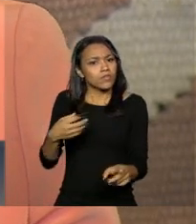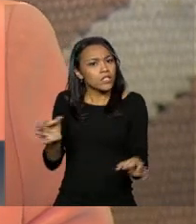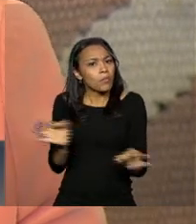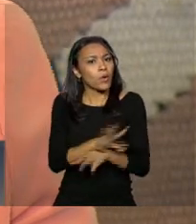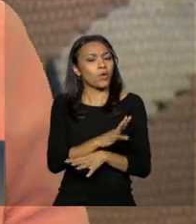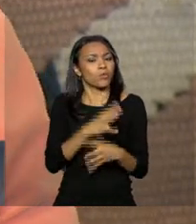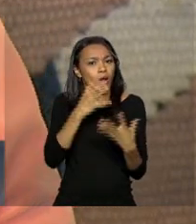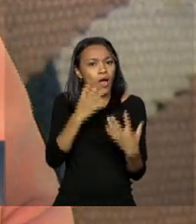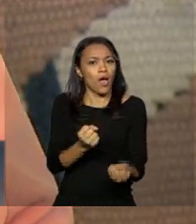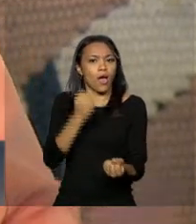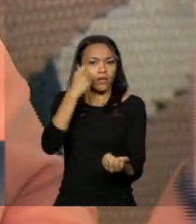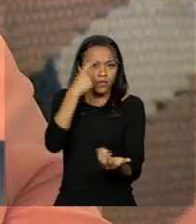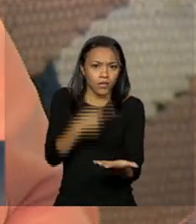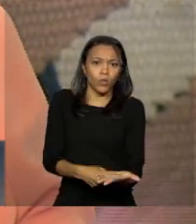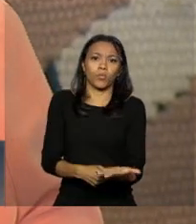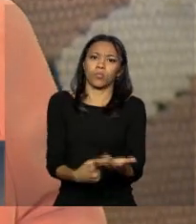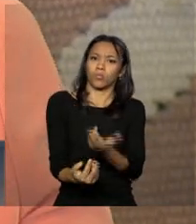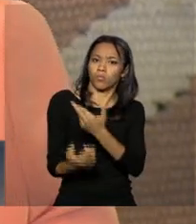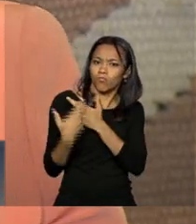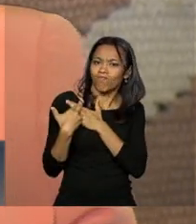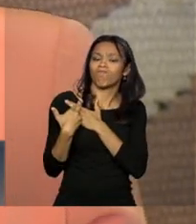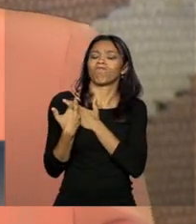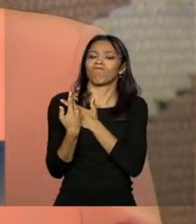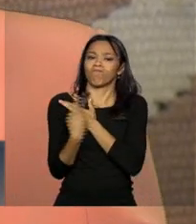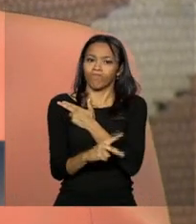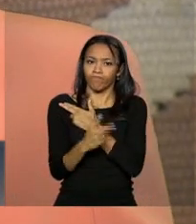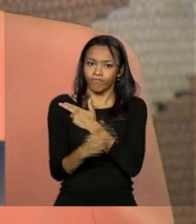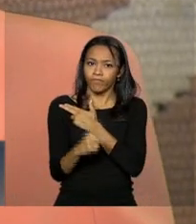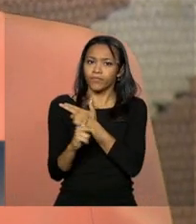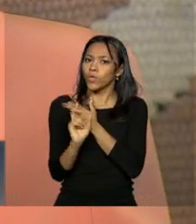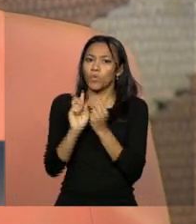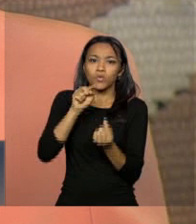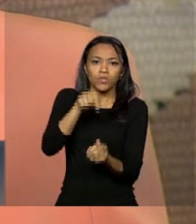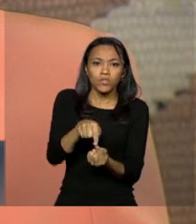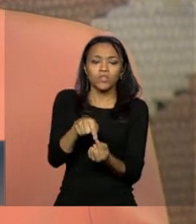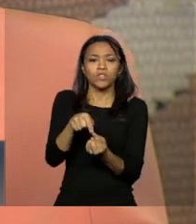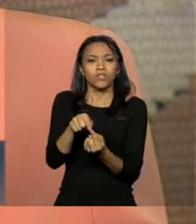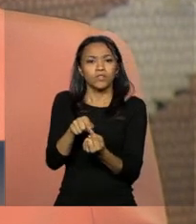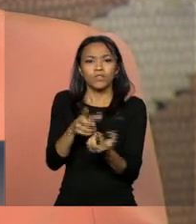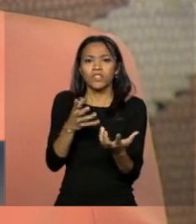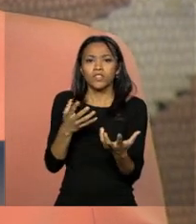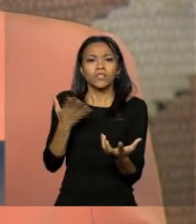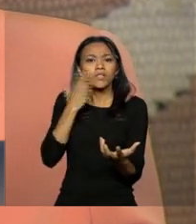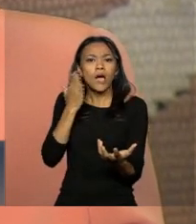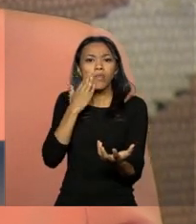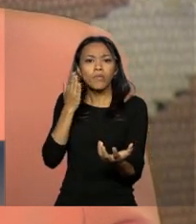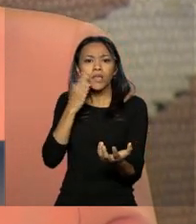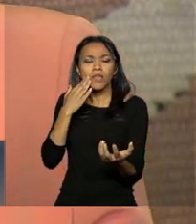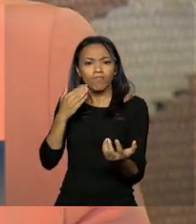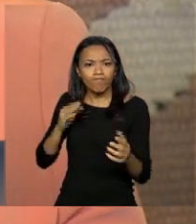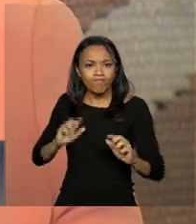pronto a assumir cada vez mais responsabilidade para enfrentar essas mudanças.